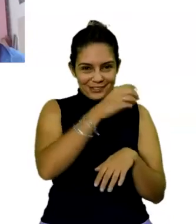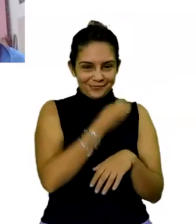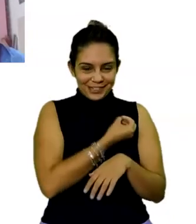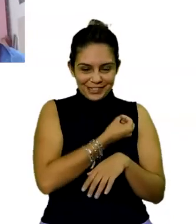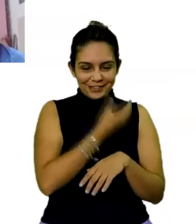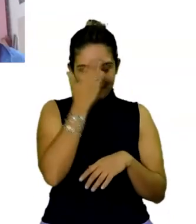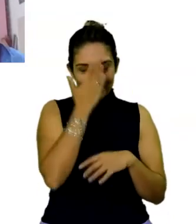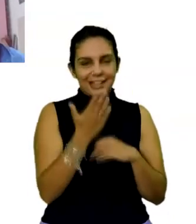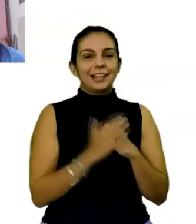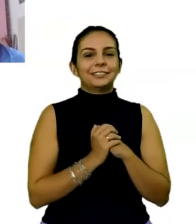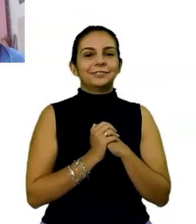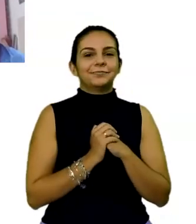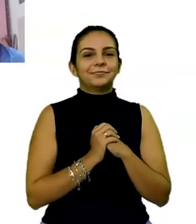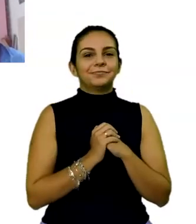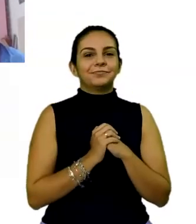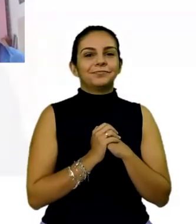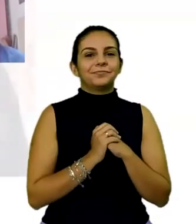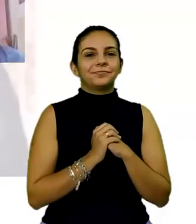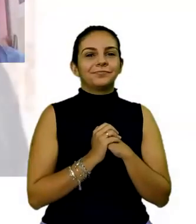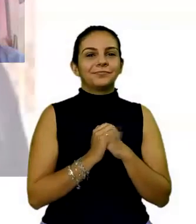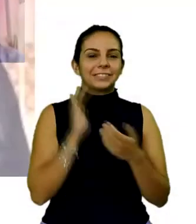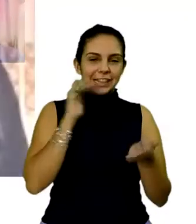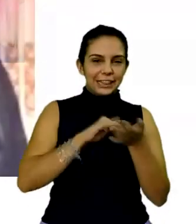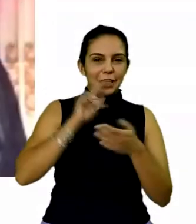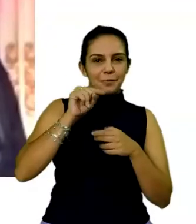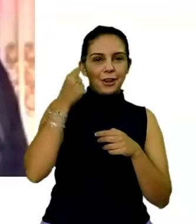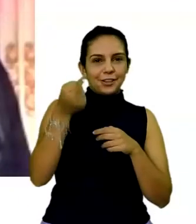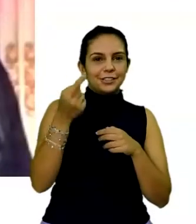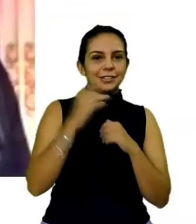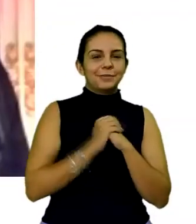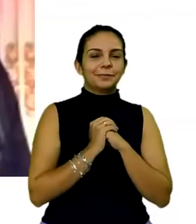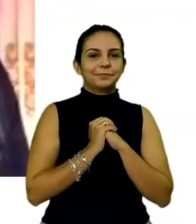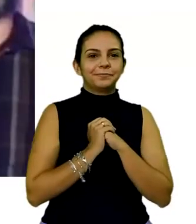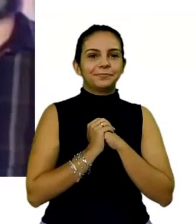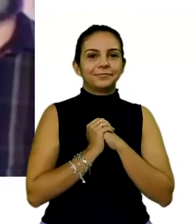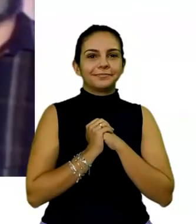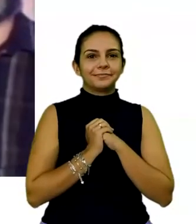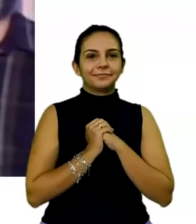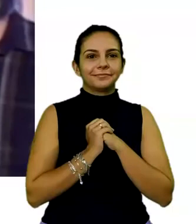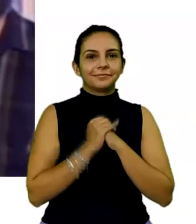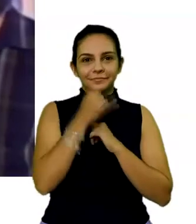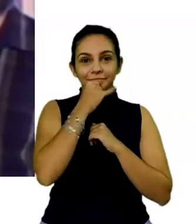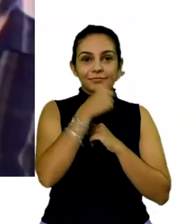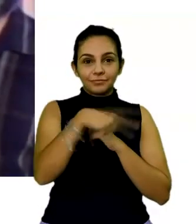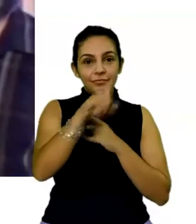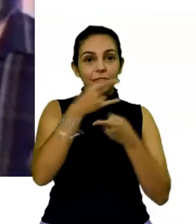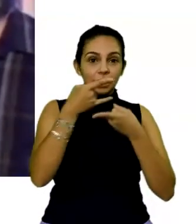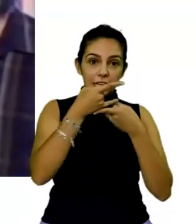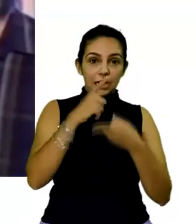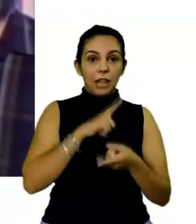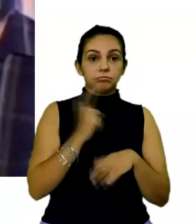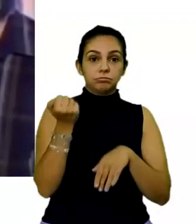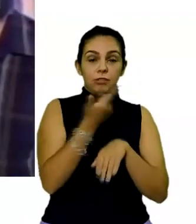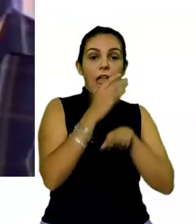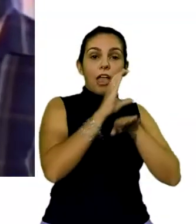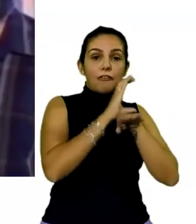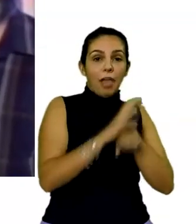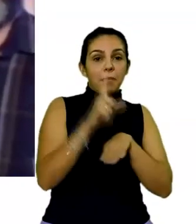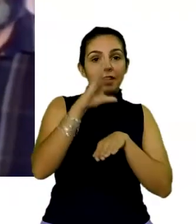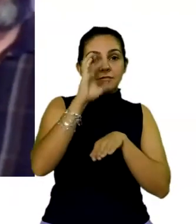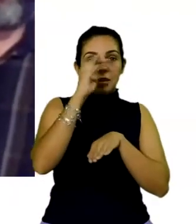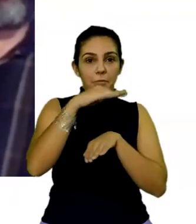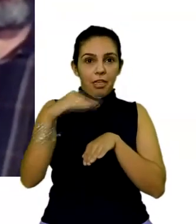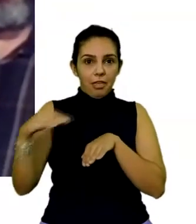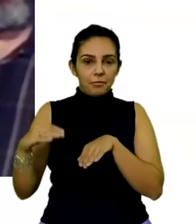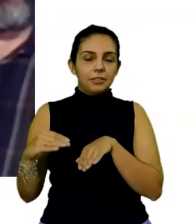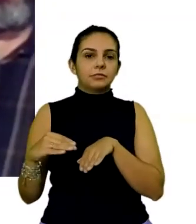presencialmente, viu? Obrigada. Muito obrigado. Até a próxima. Até a próxima. Pois é, pessoal. Essa live tem o patrocínio da